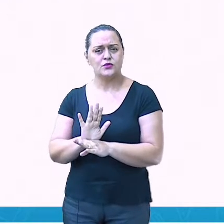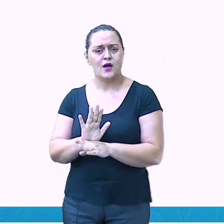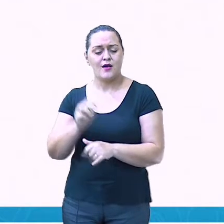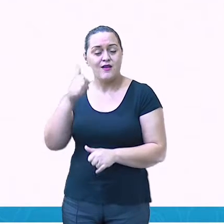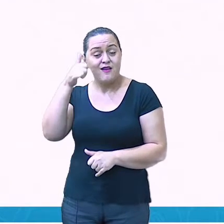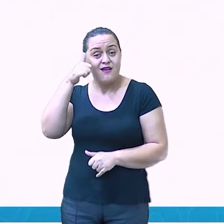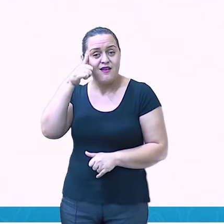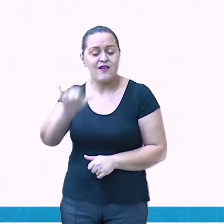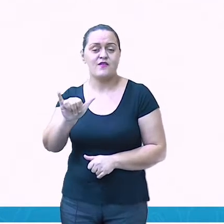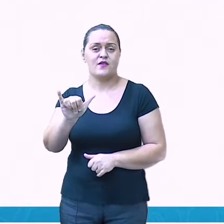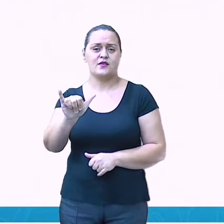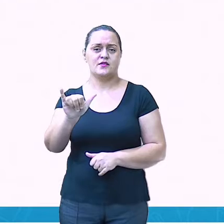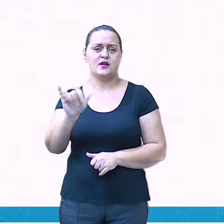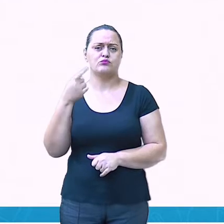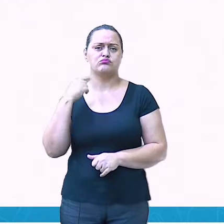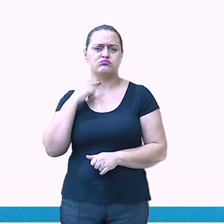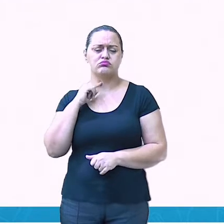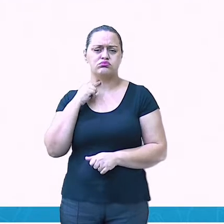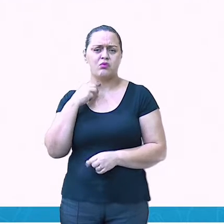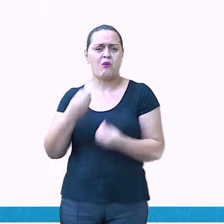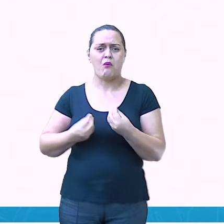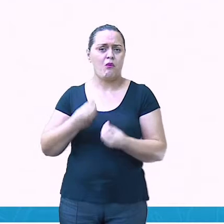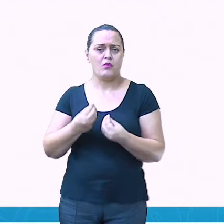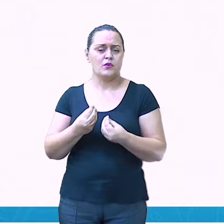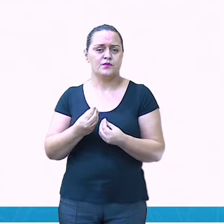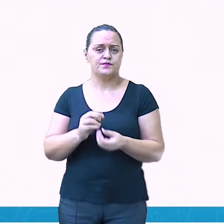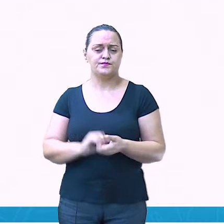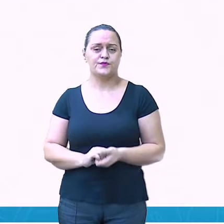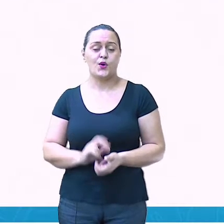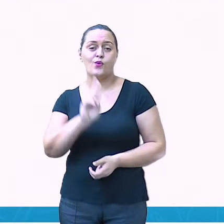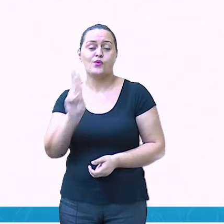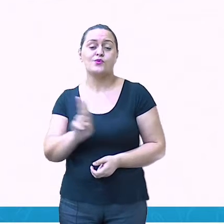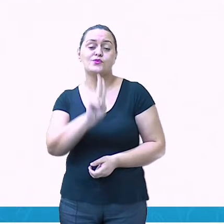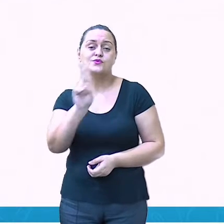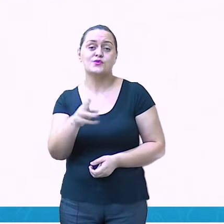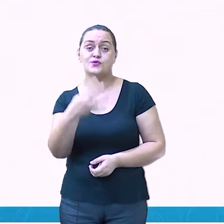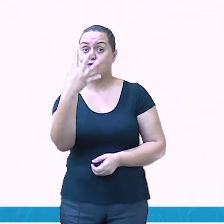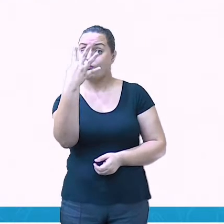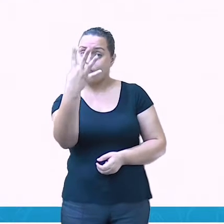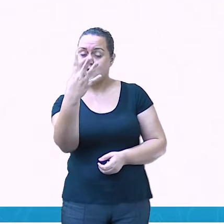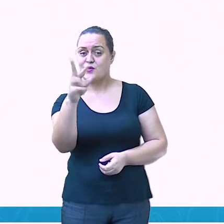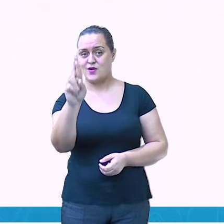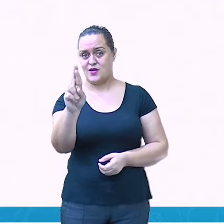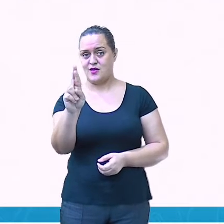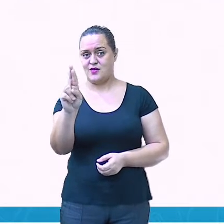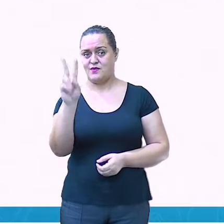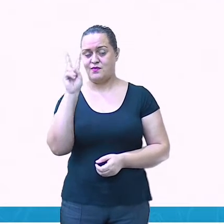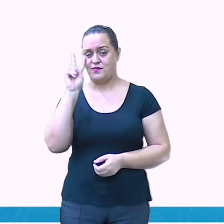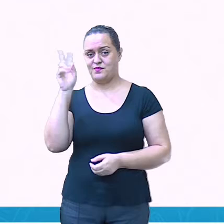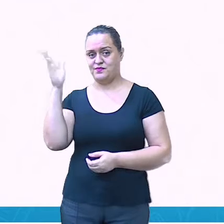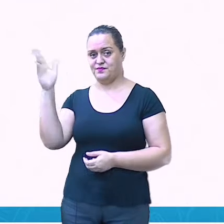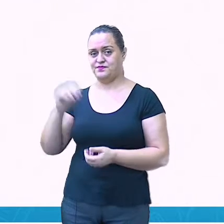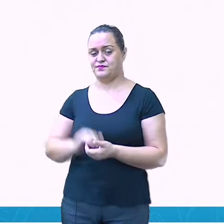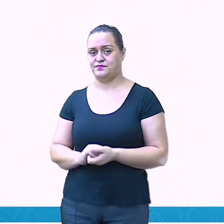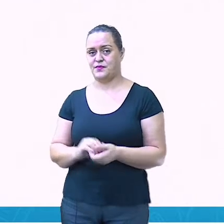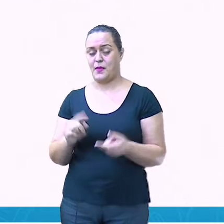agressiva, usando os 4 R's, que são repensar. Então, eu